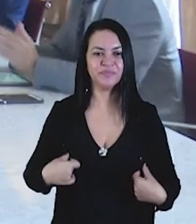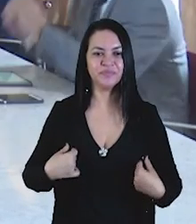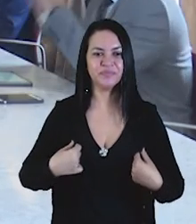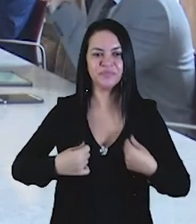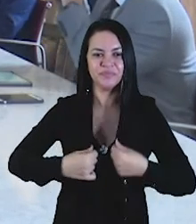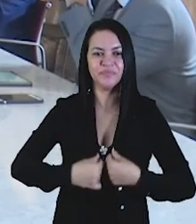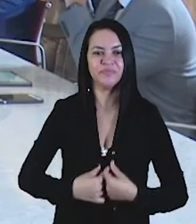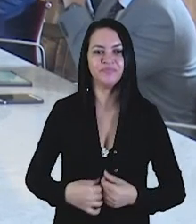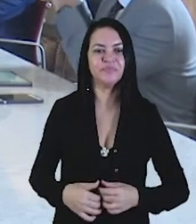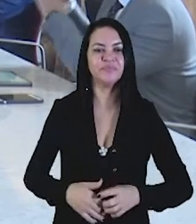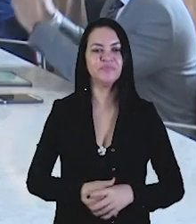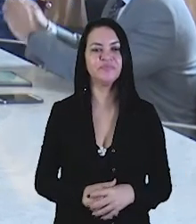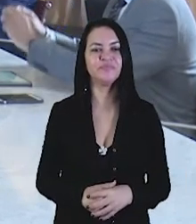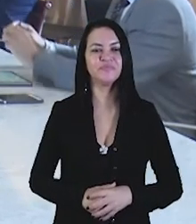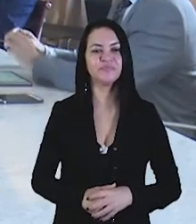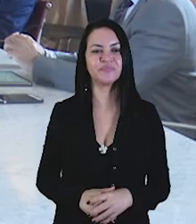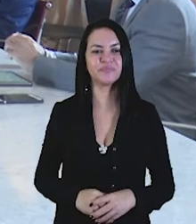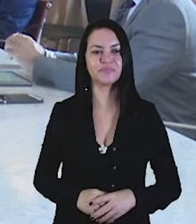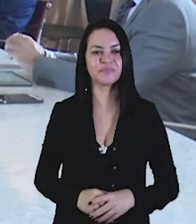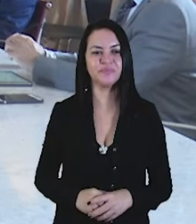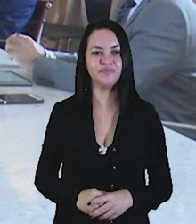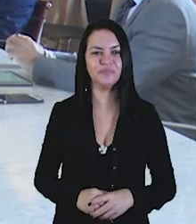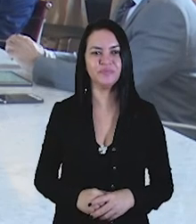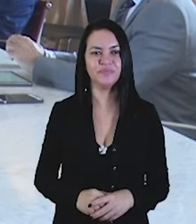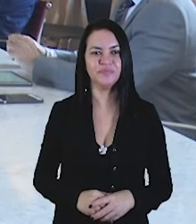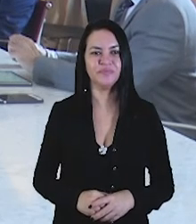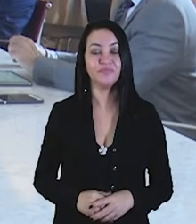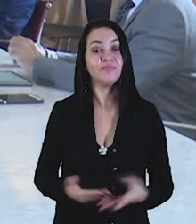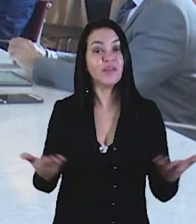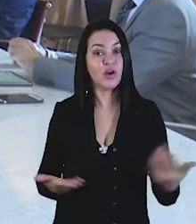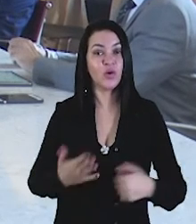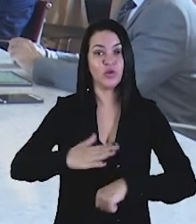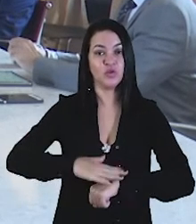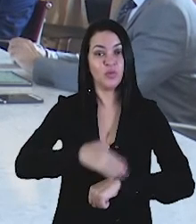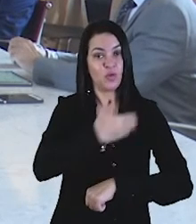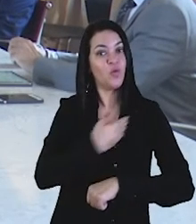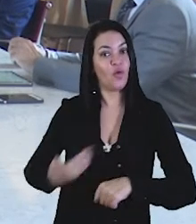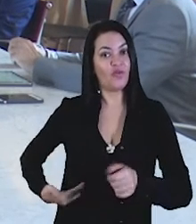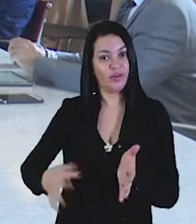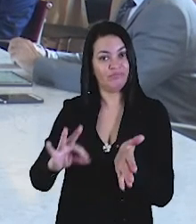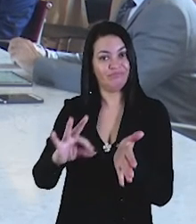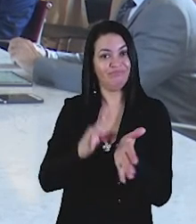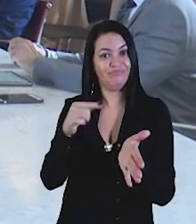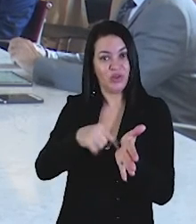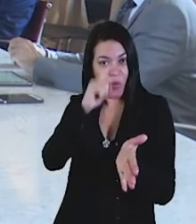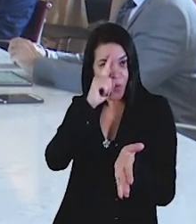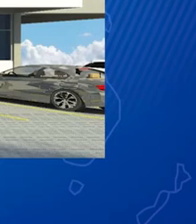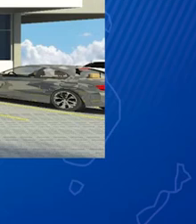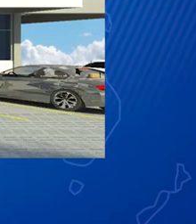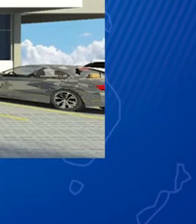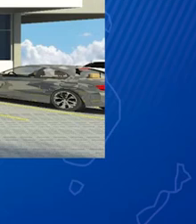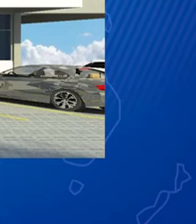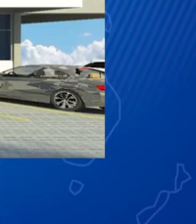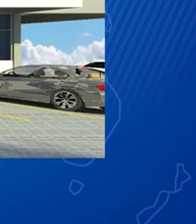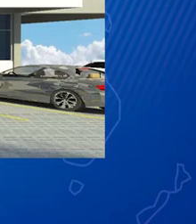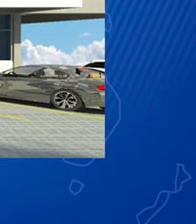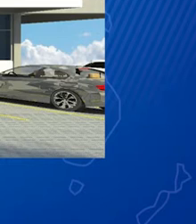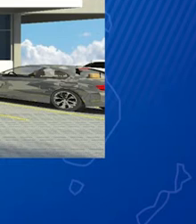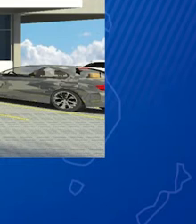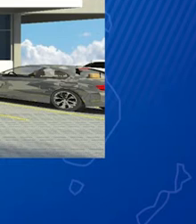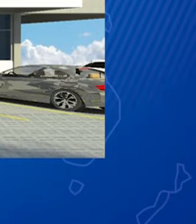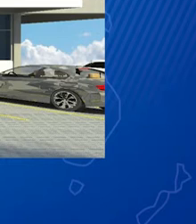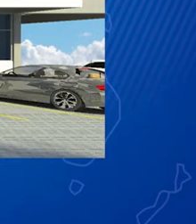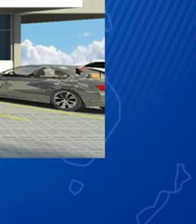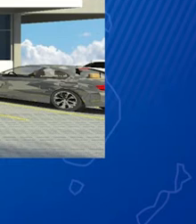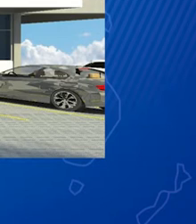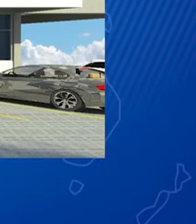será construído na região do Pirajá próximo ao bnr Praça da família no conjunto Cohab centro de